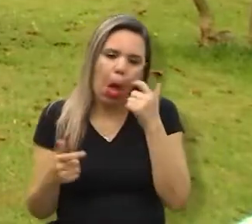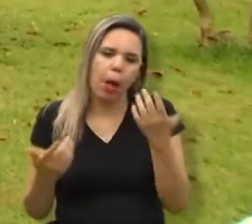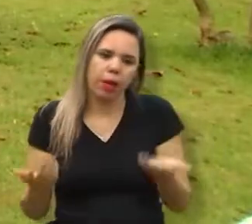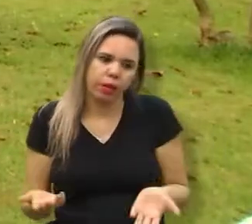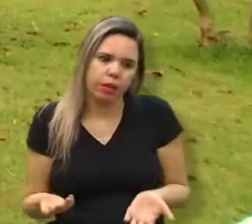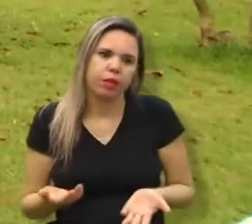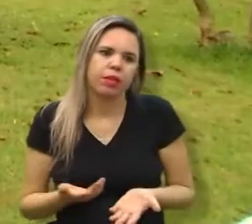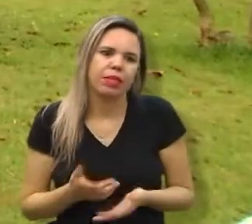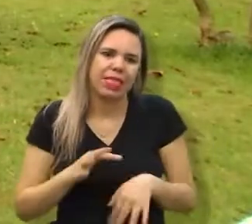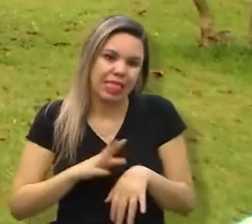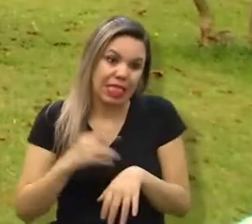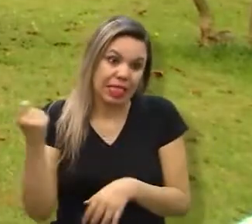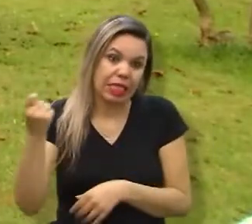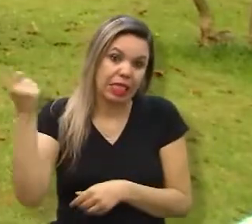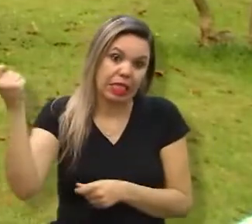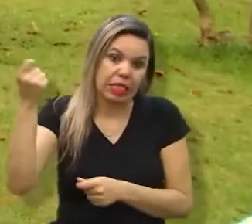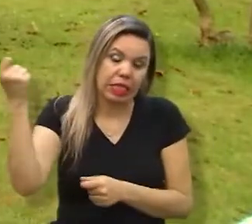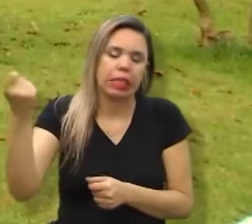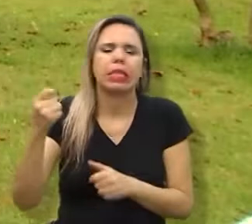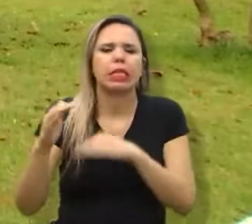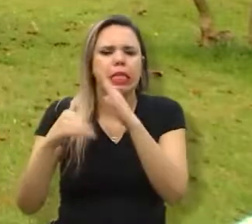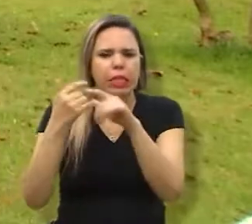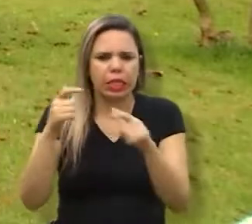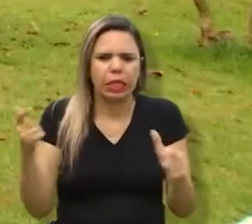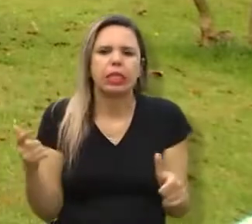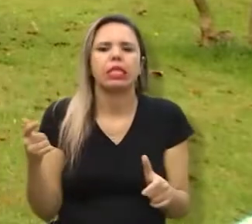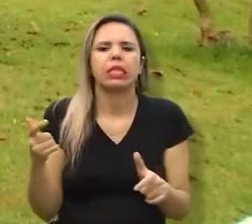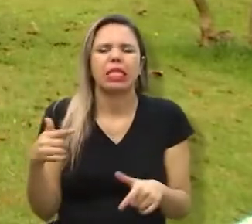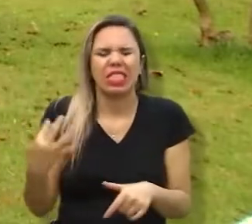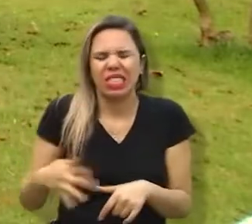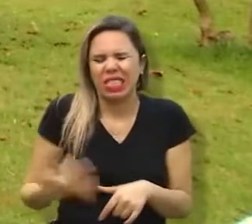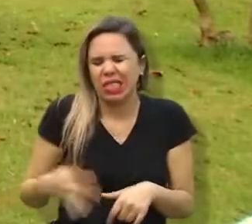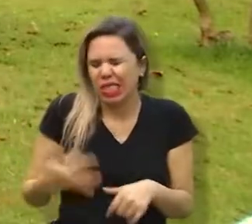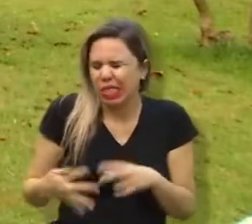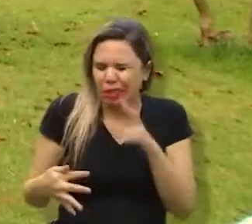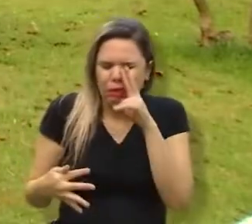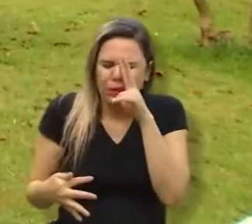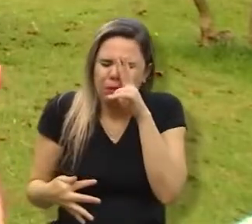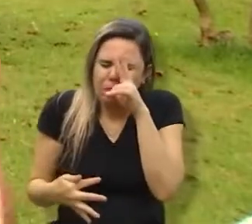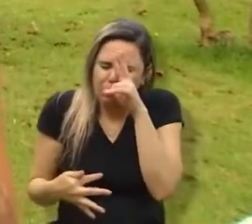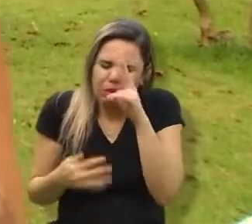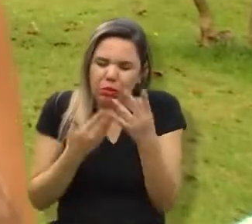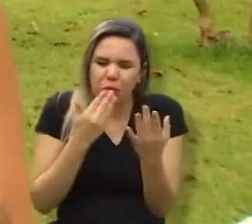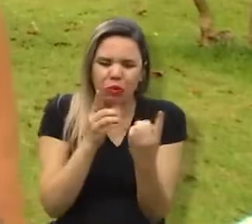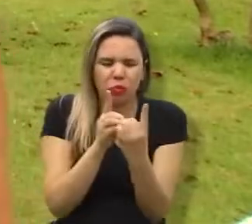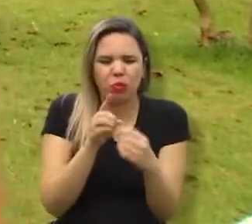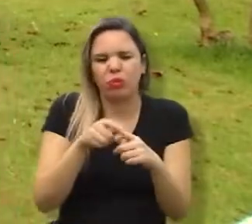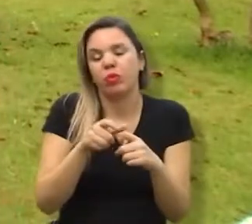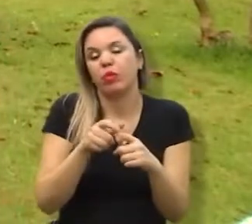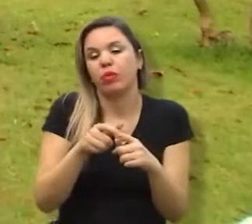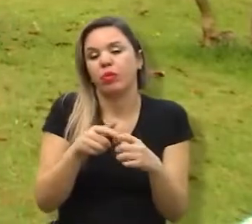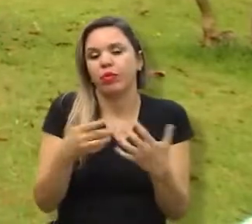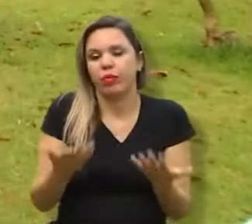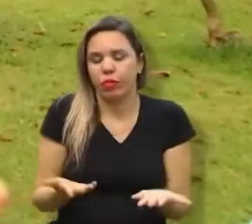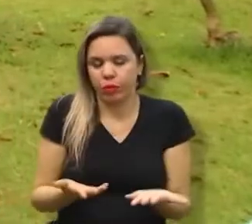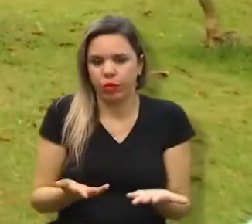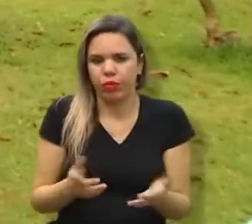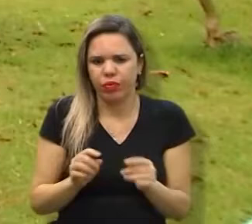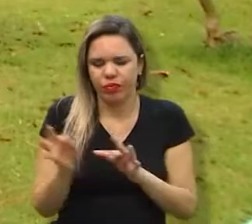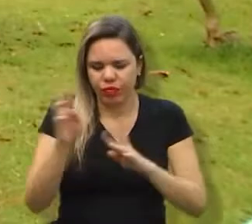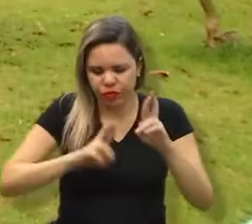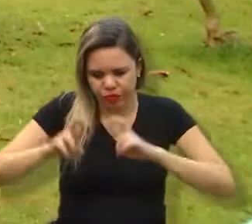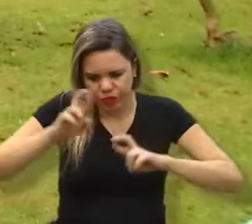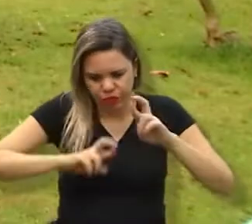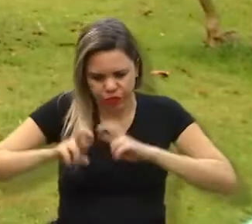né? Então, assim, ela é uma doença grave, então ela evolui de uma forma que tem uma dor muito forte, a pessoa acaba buscando um atendimento e aí sim